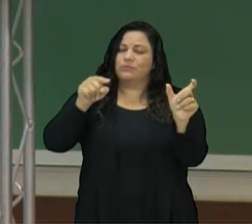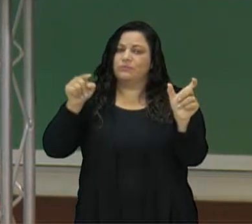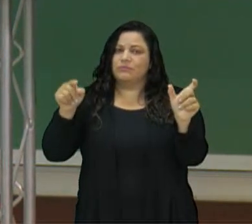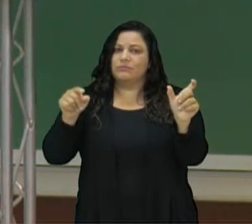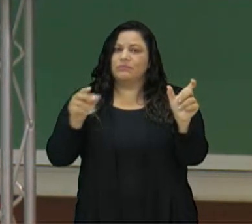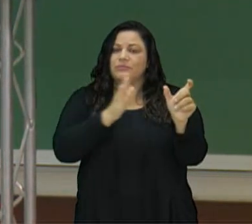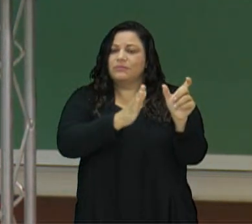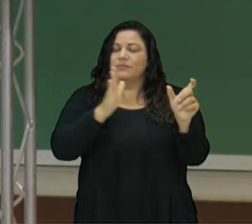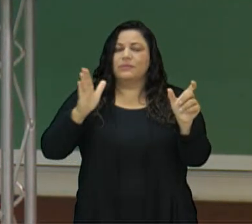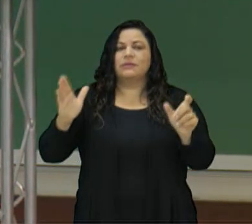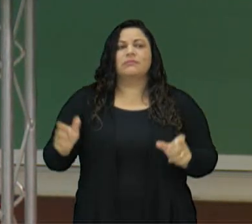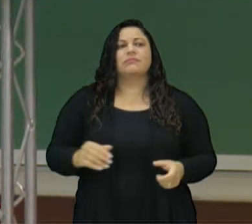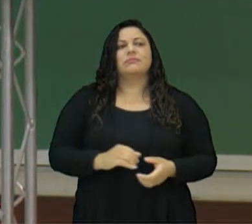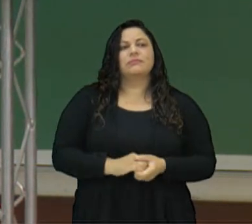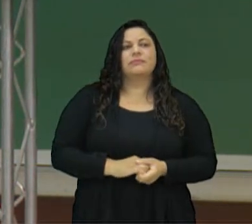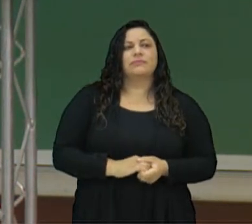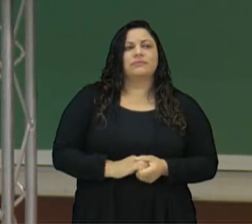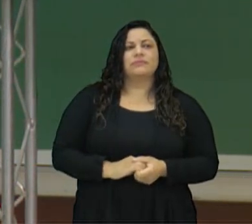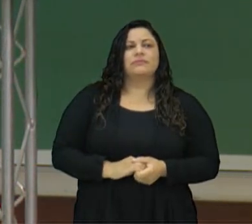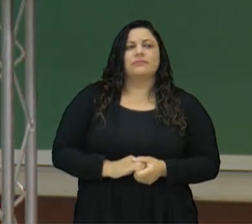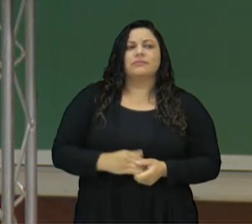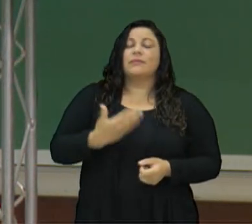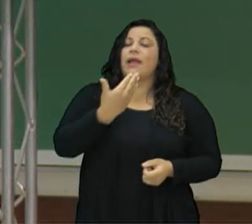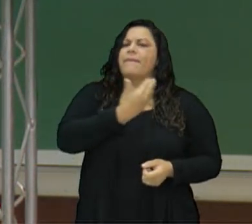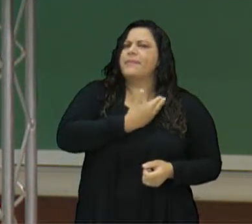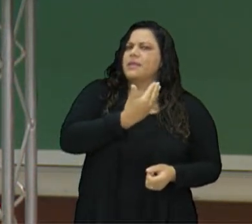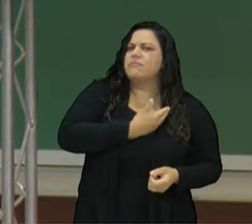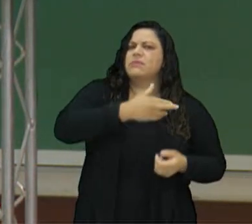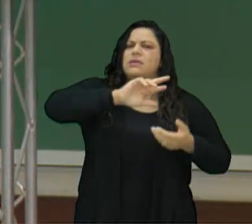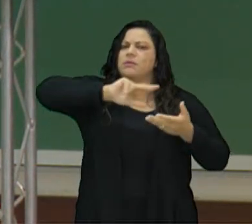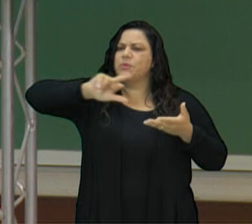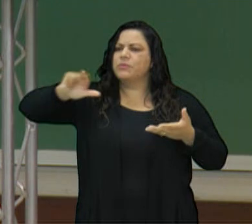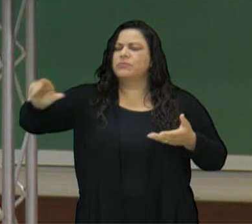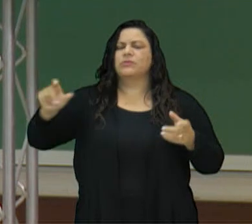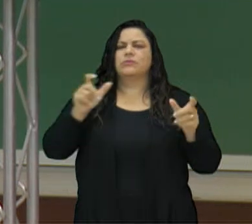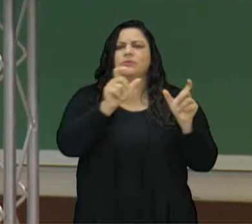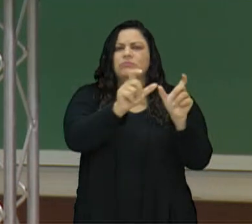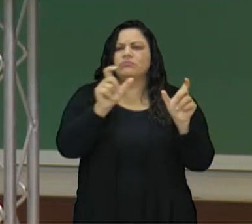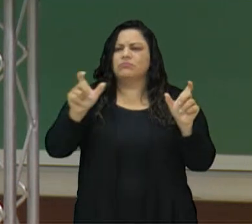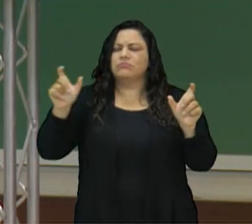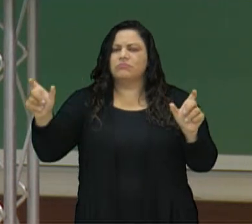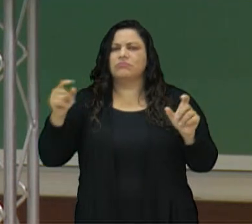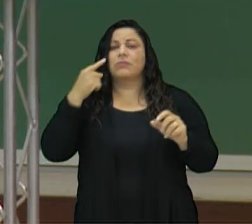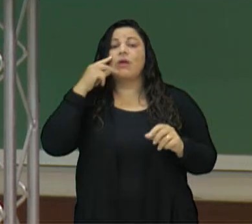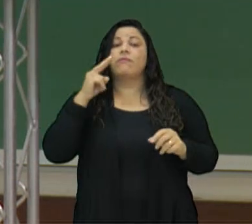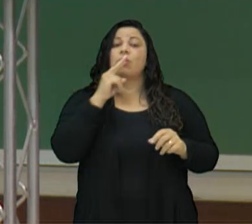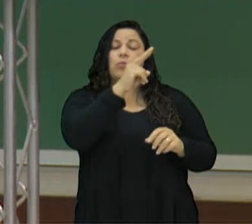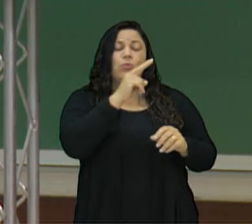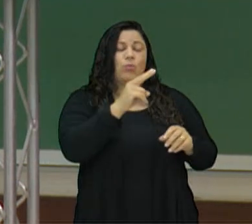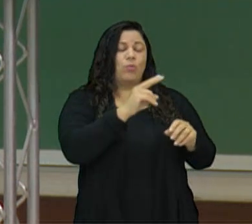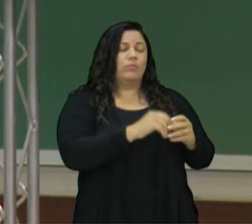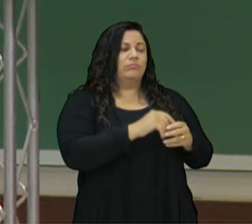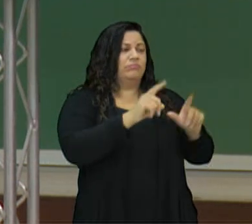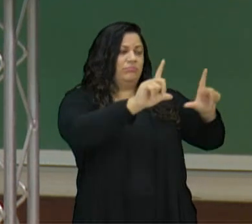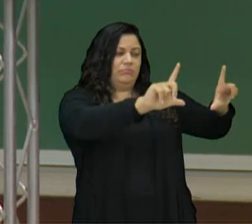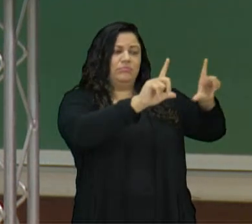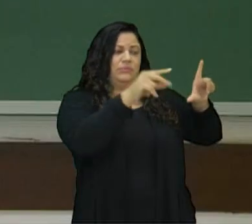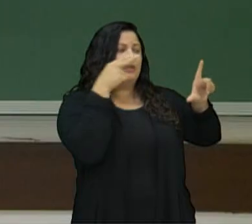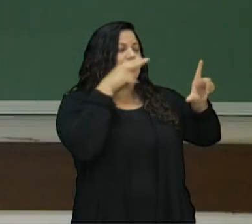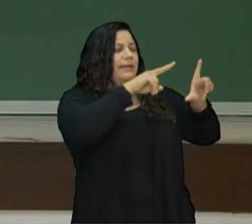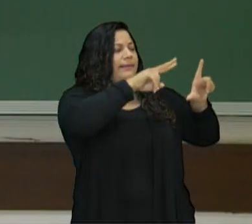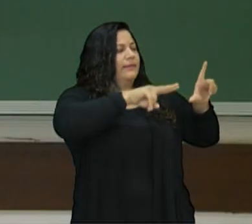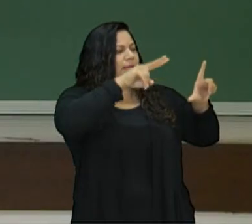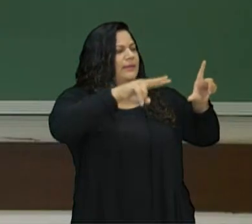diante. Minha amiga, yo, então, nos outras. E vai olhá-la na sua tabela, conjugar o verbo alquilar e